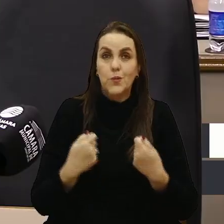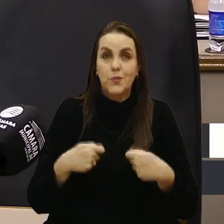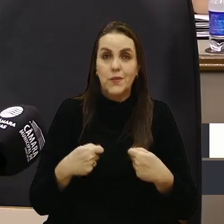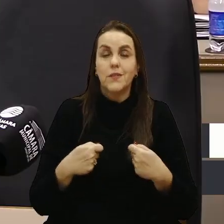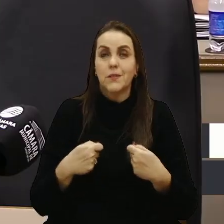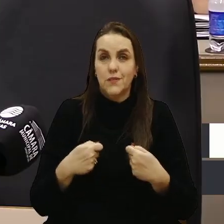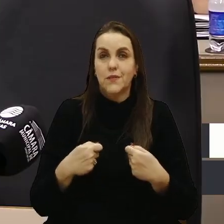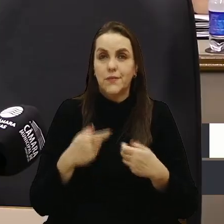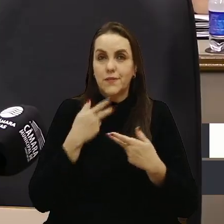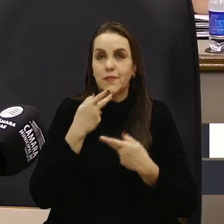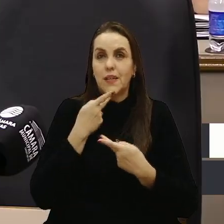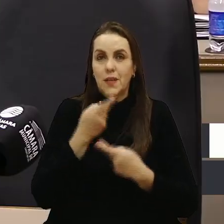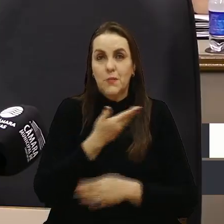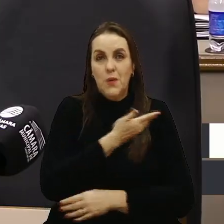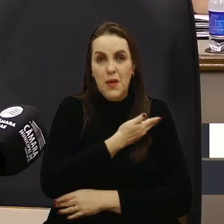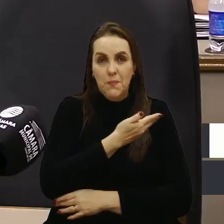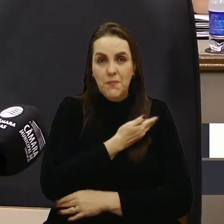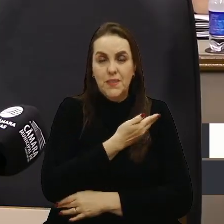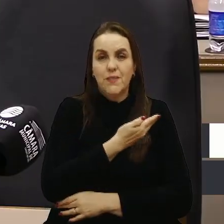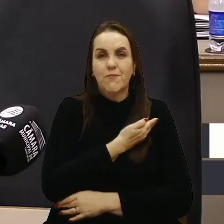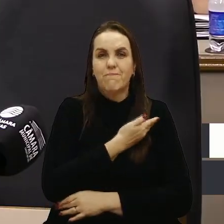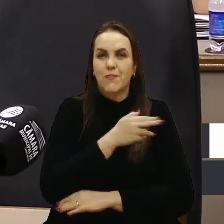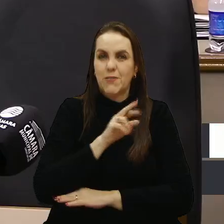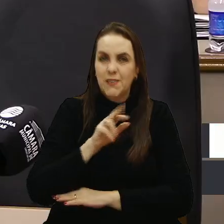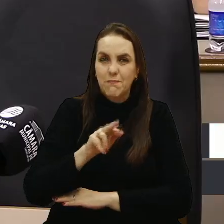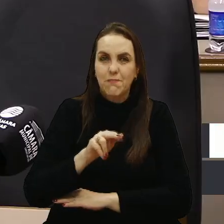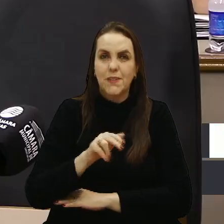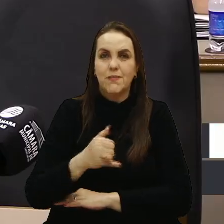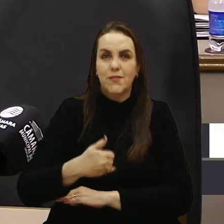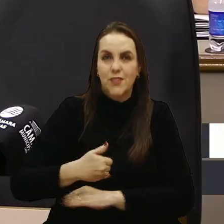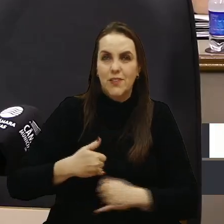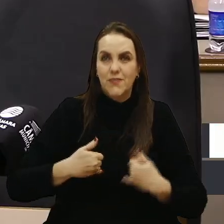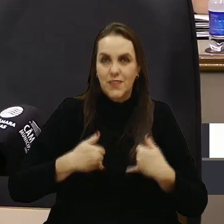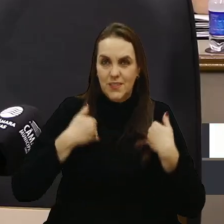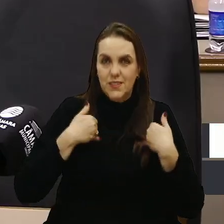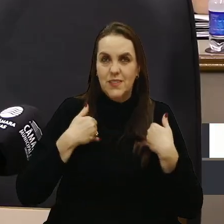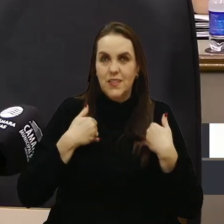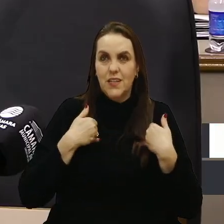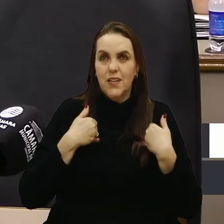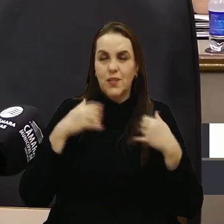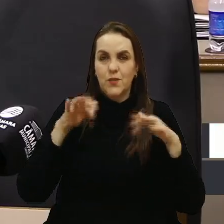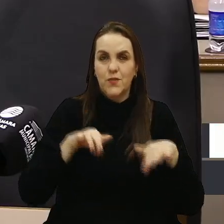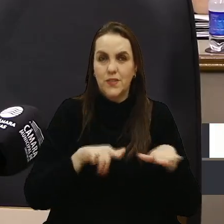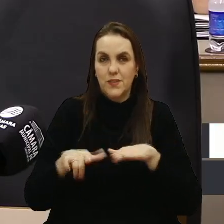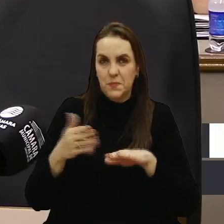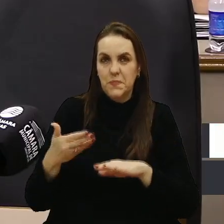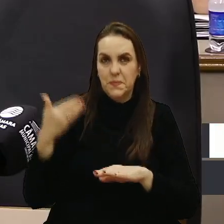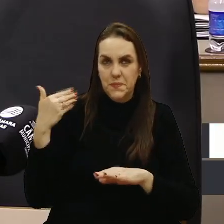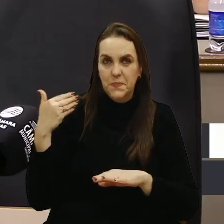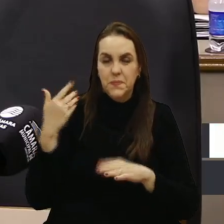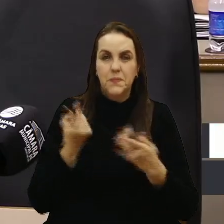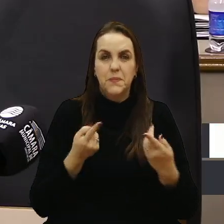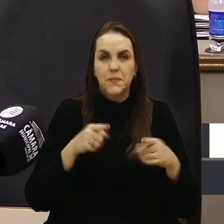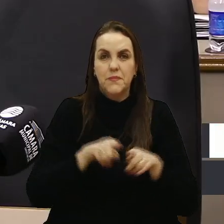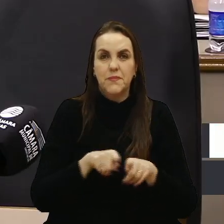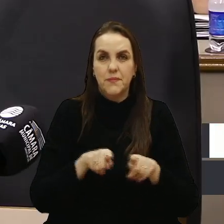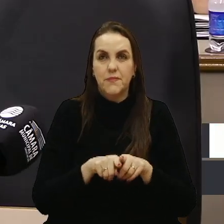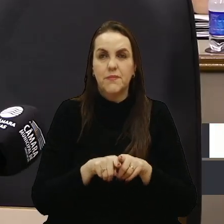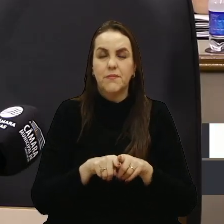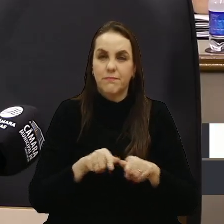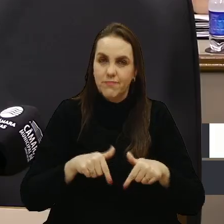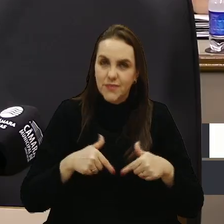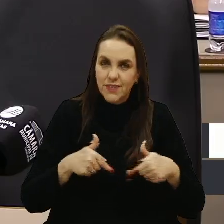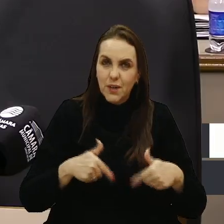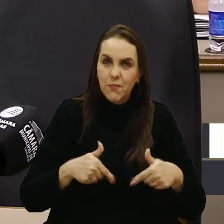mencionar um grande amigo, um irmão, na verdade, que aniversariou no último final de semana, um parceiro de labuta